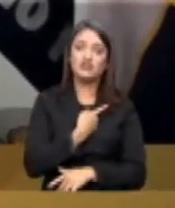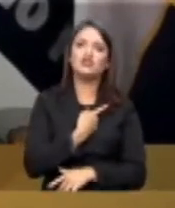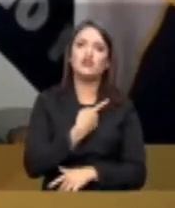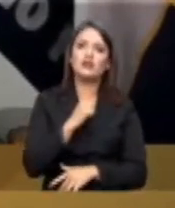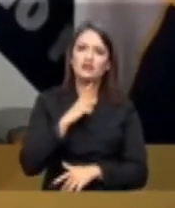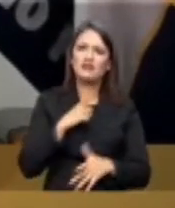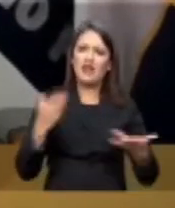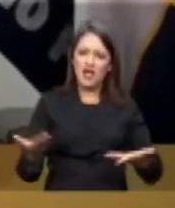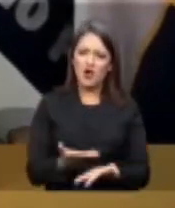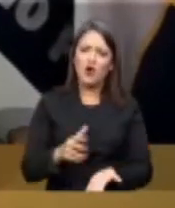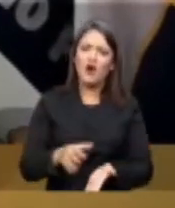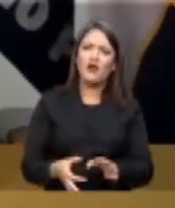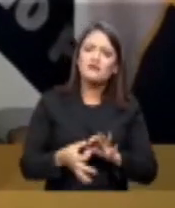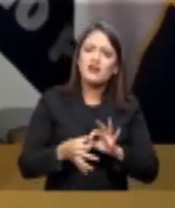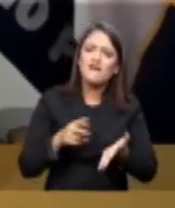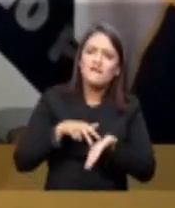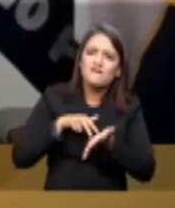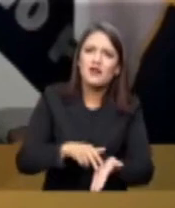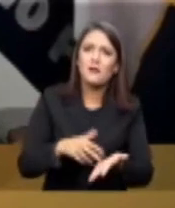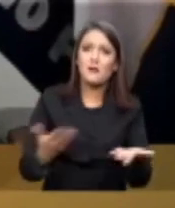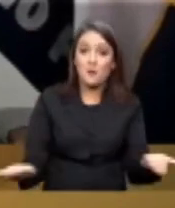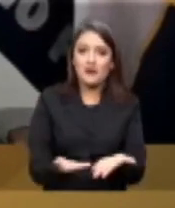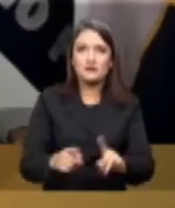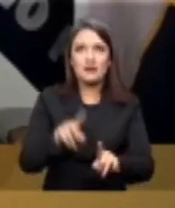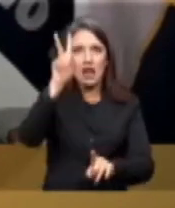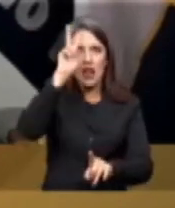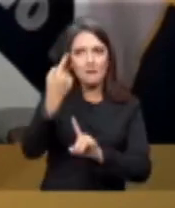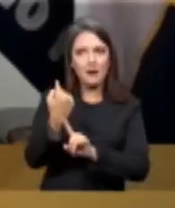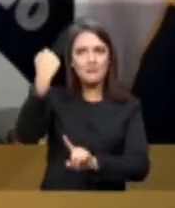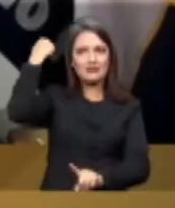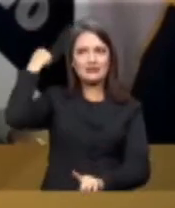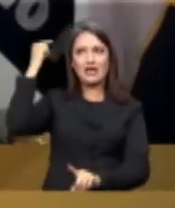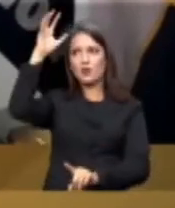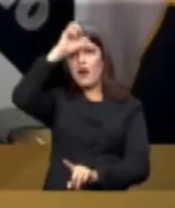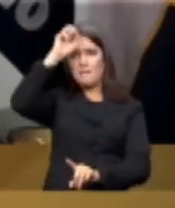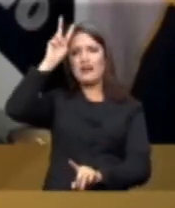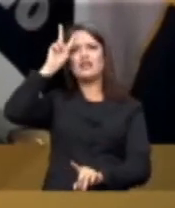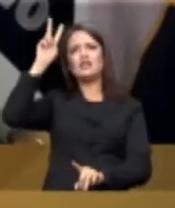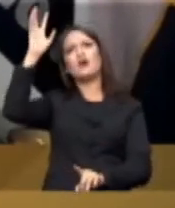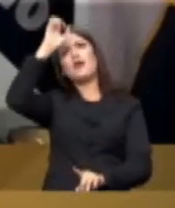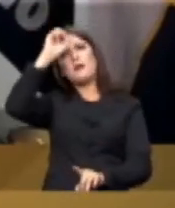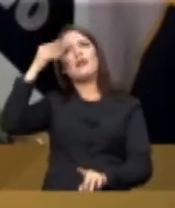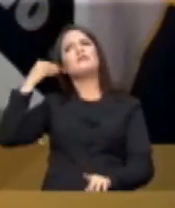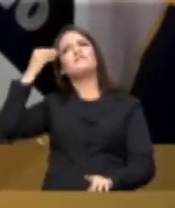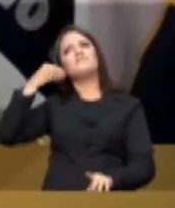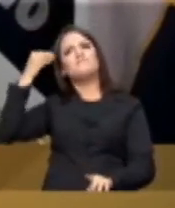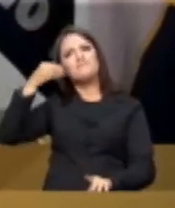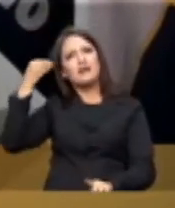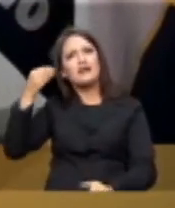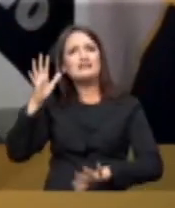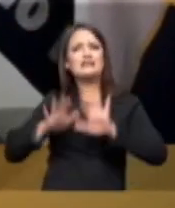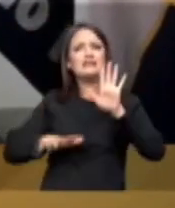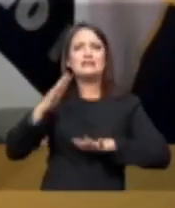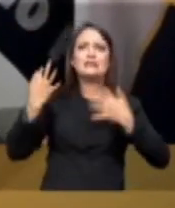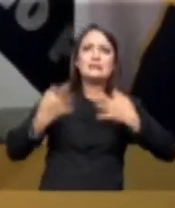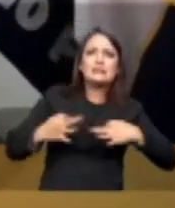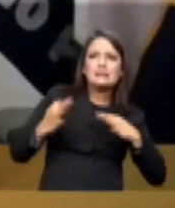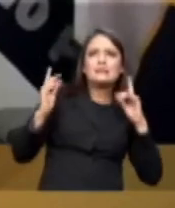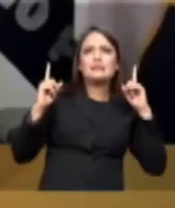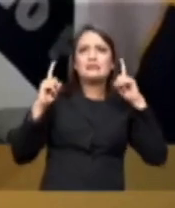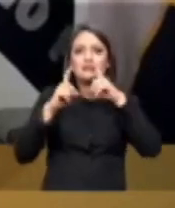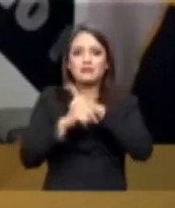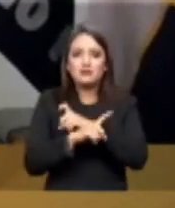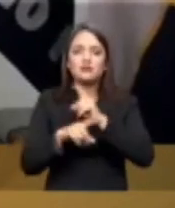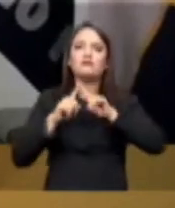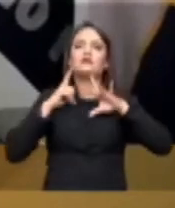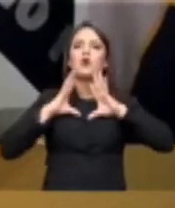o passado, para aprender da história e curar as feridas que às vezes nos condicionam, visitar